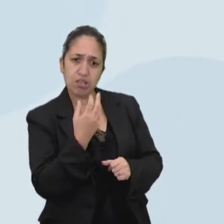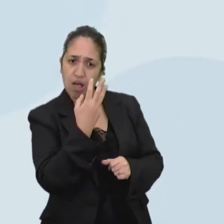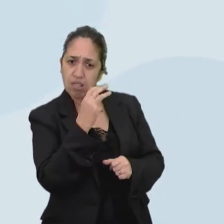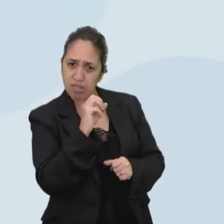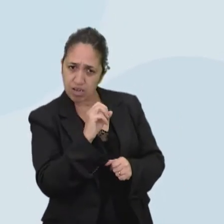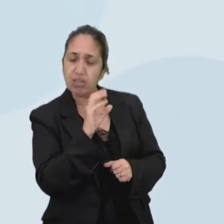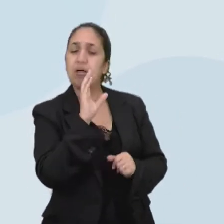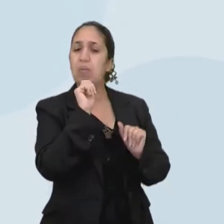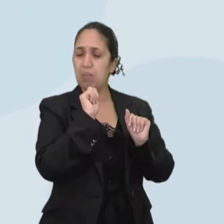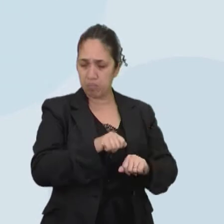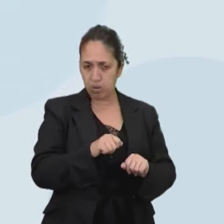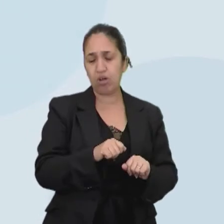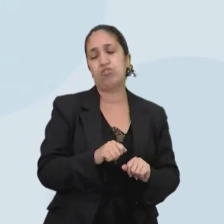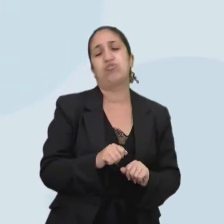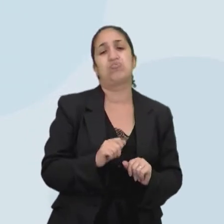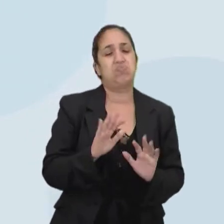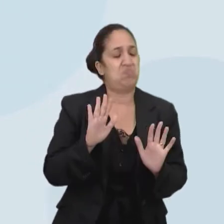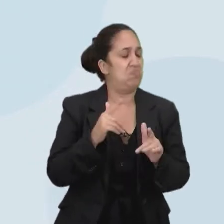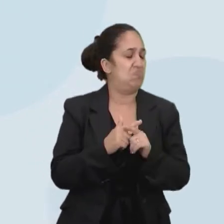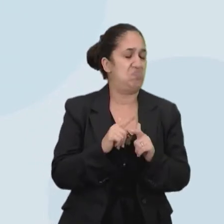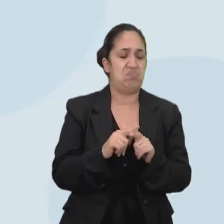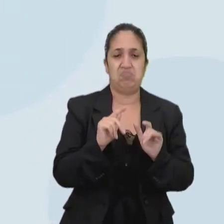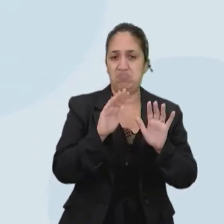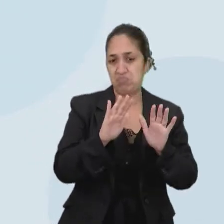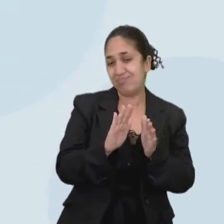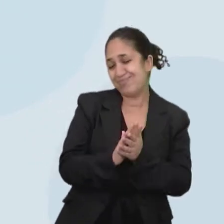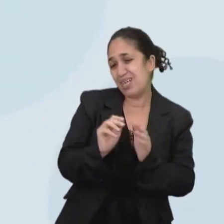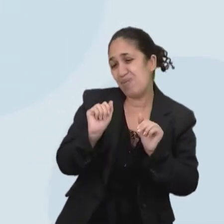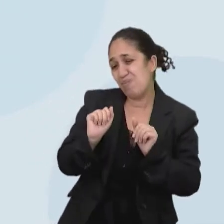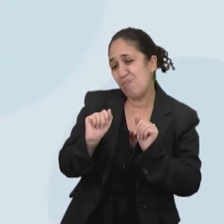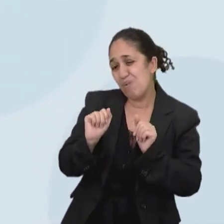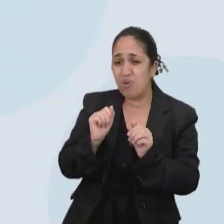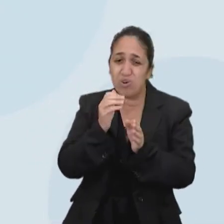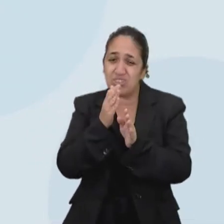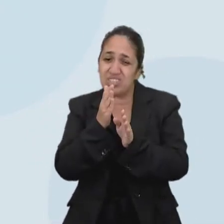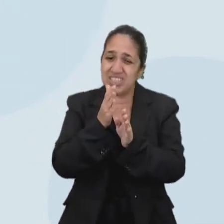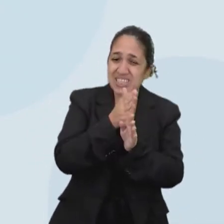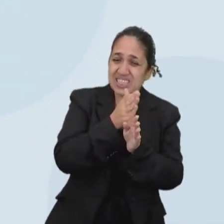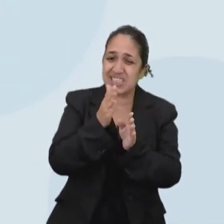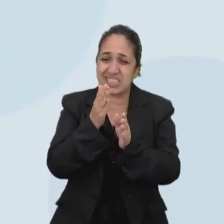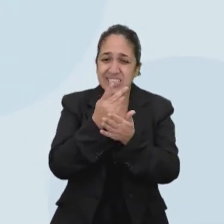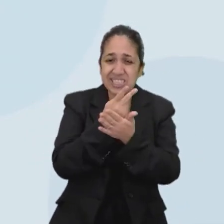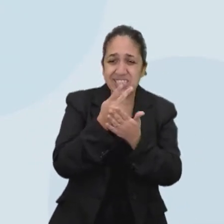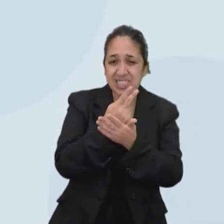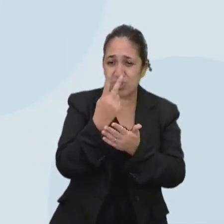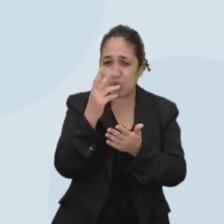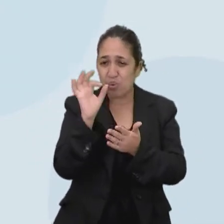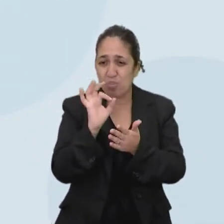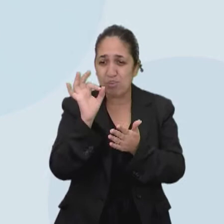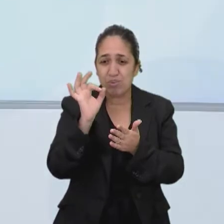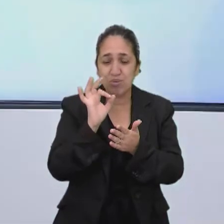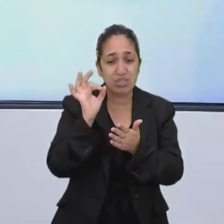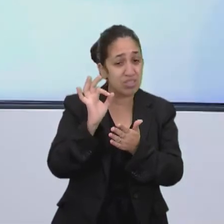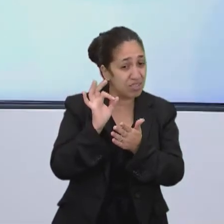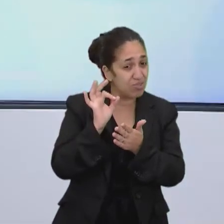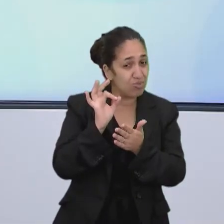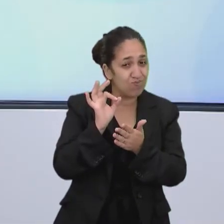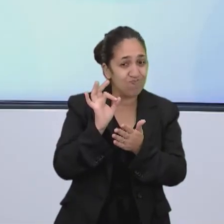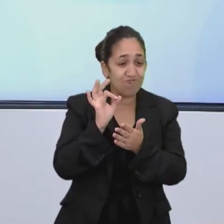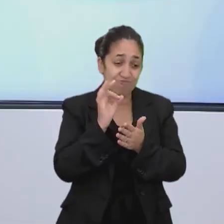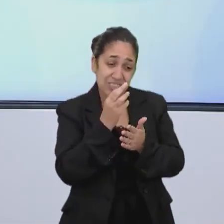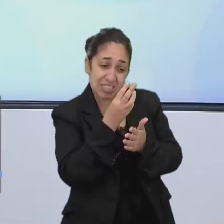Pode. Tá? Sem problema nenhum, mas pode ser que dentro da margem de erro de 2%,